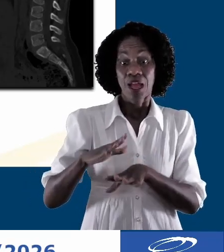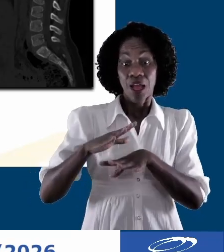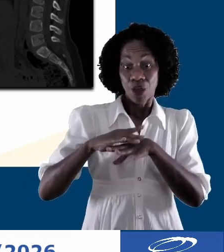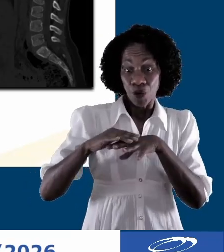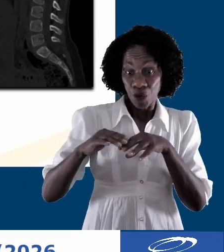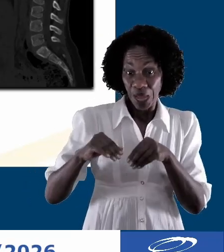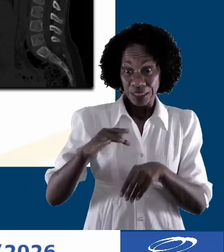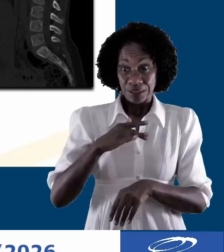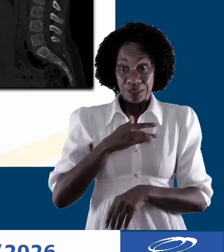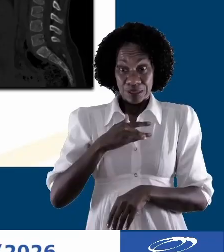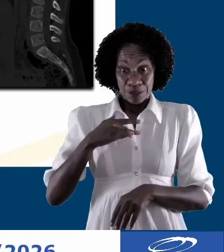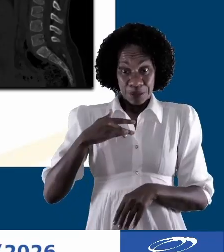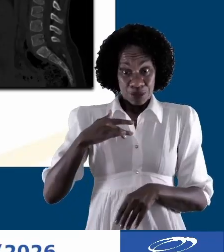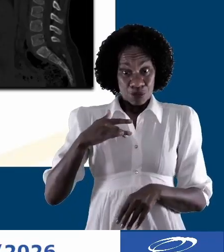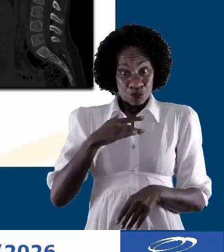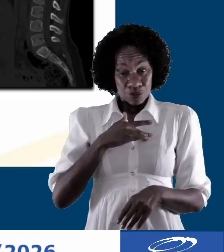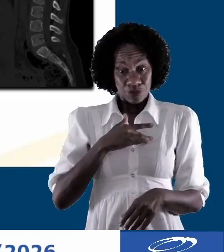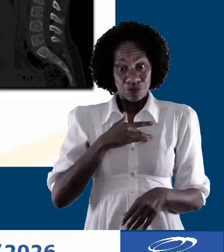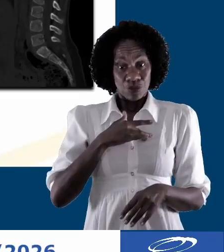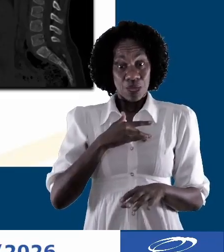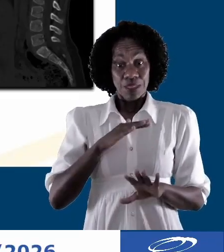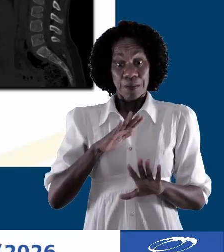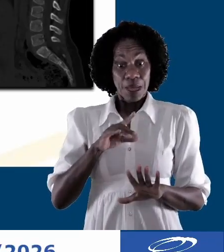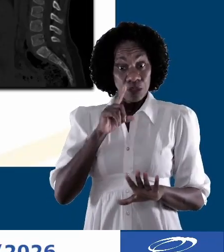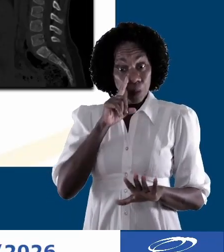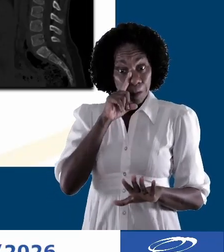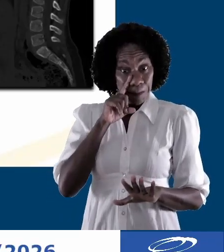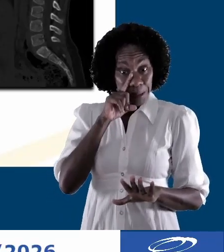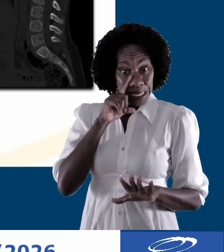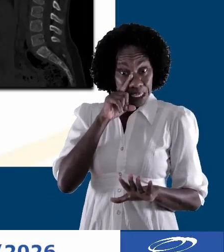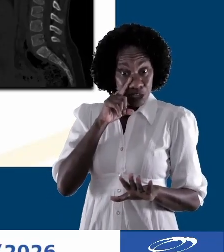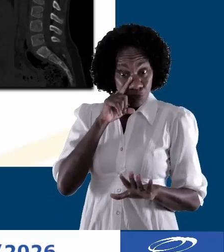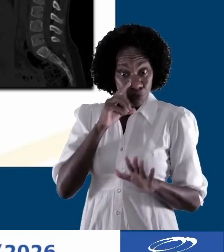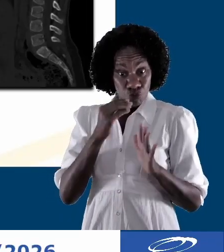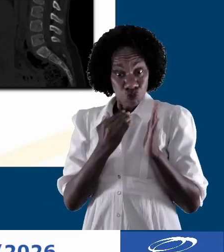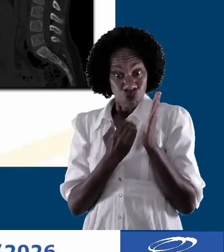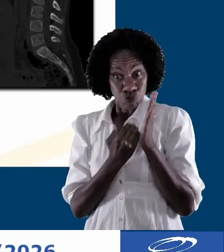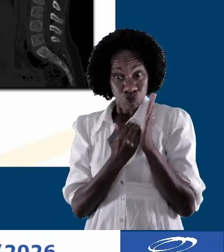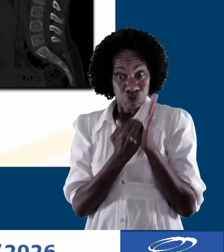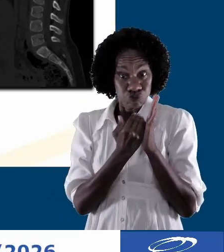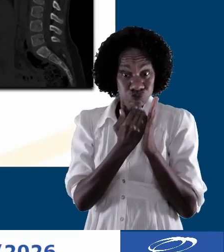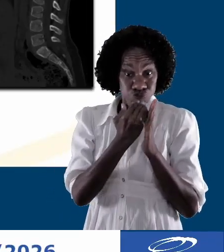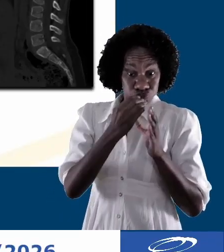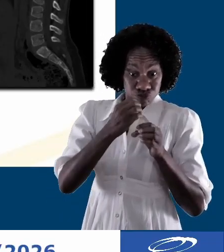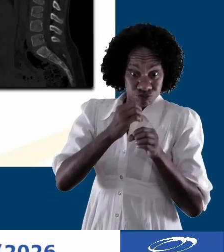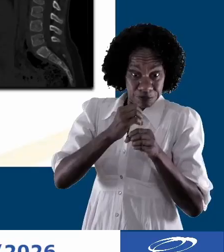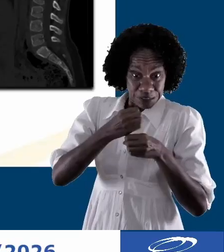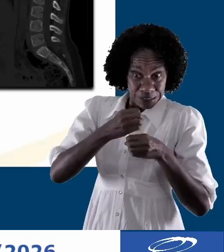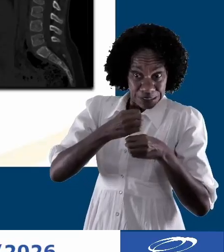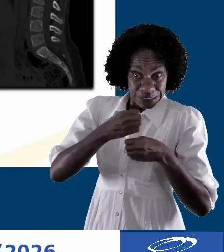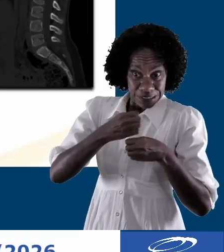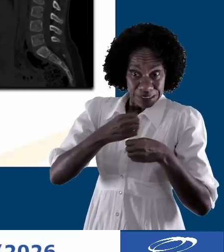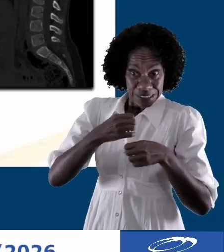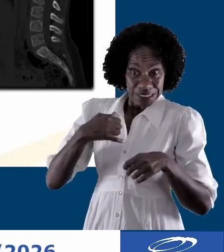ativa, por conta do risco de progressão dessa deformidade numa criança pré-púbere, uma deformidade grave,